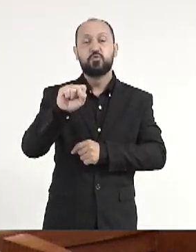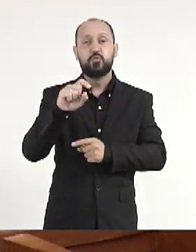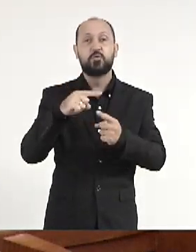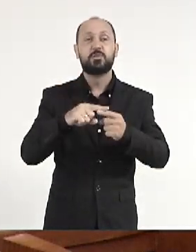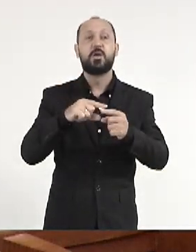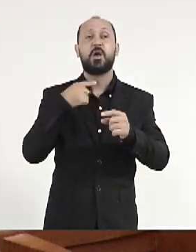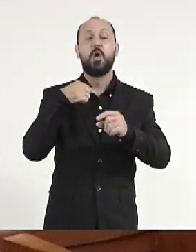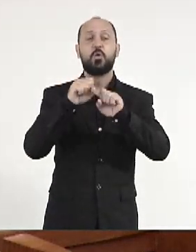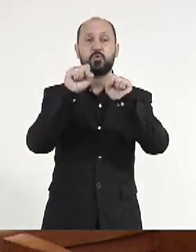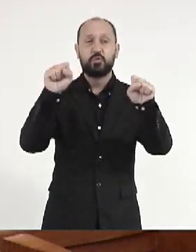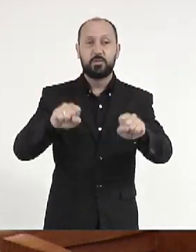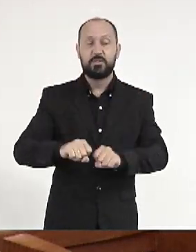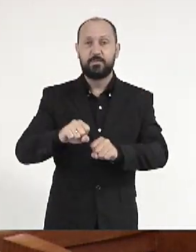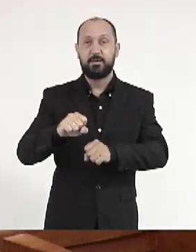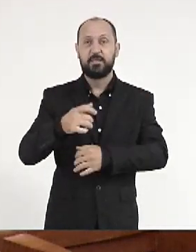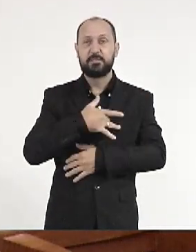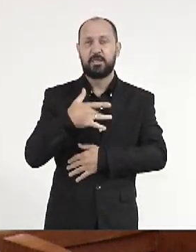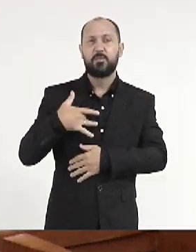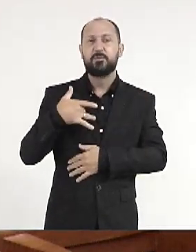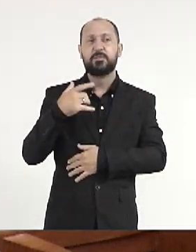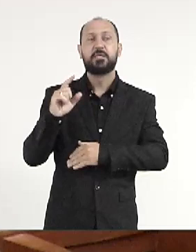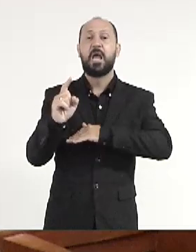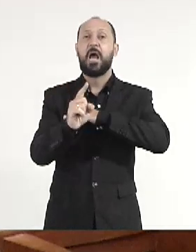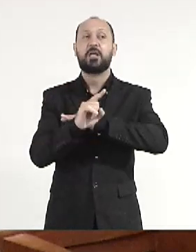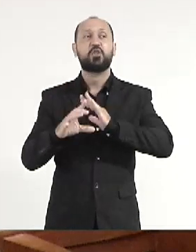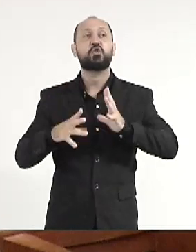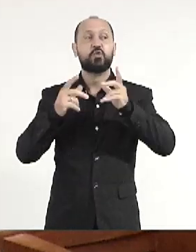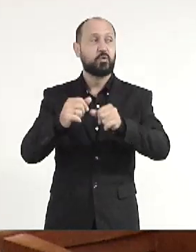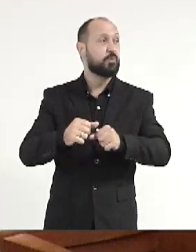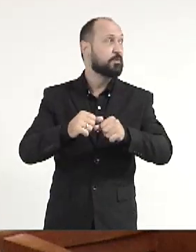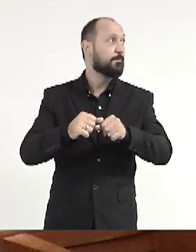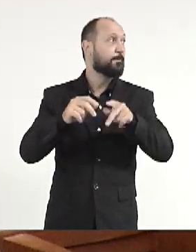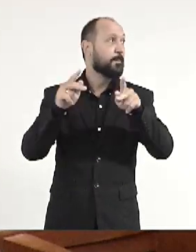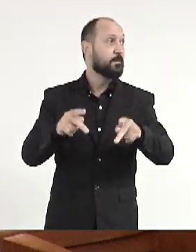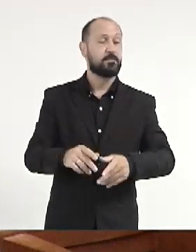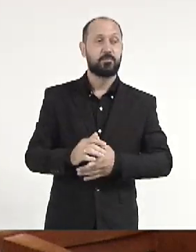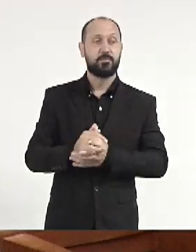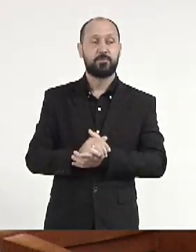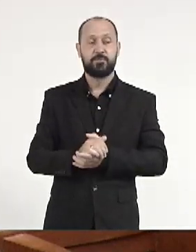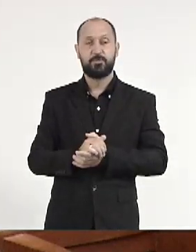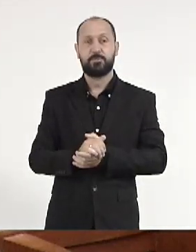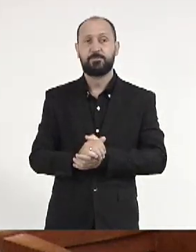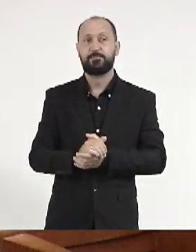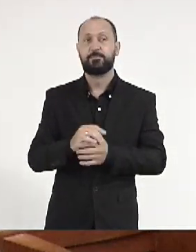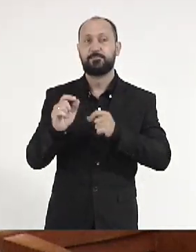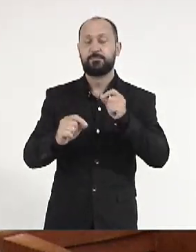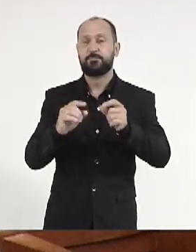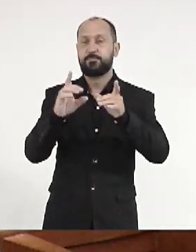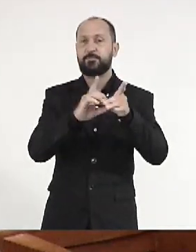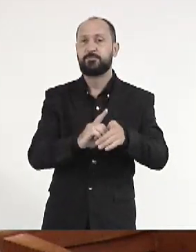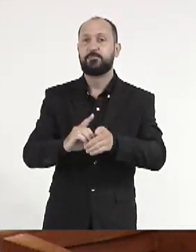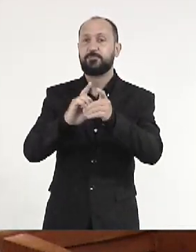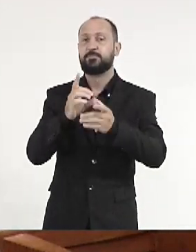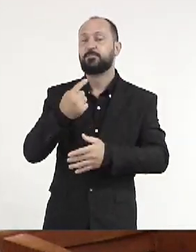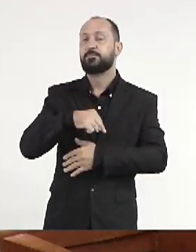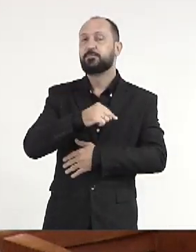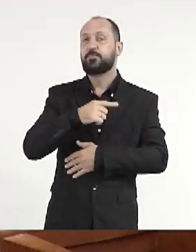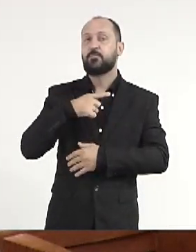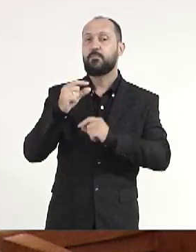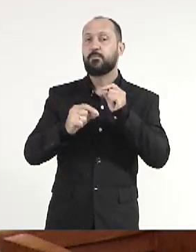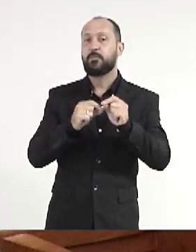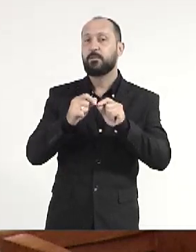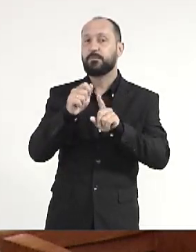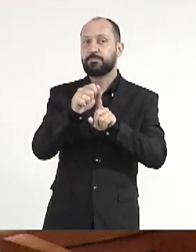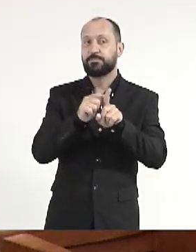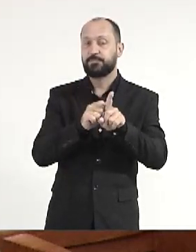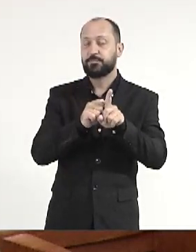um Sistema Único de Saúde, que atende toda a população do Brasil. É pela democracia que nós estamos no mês